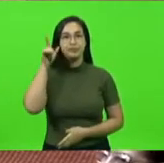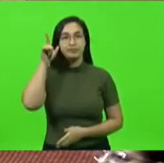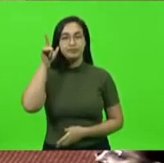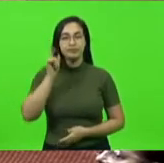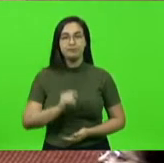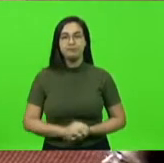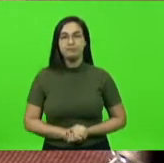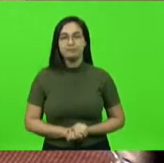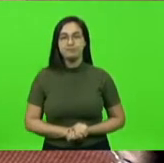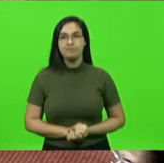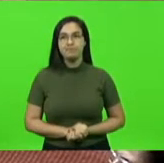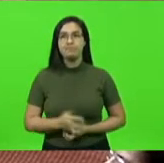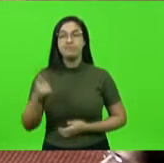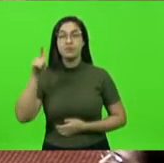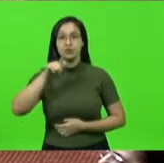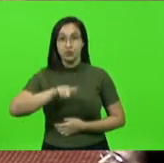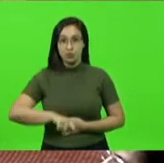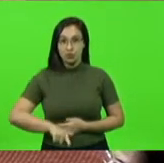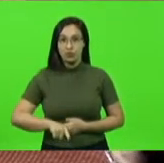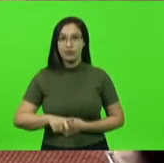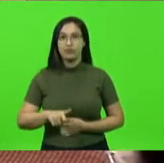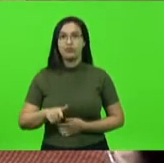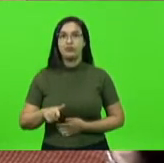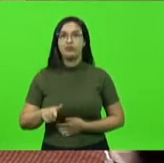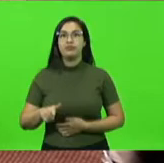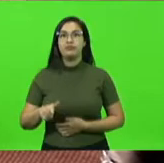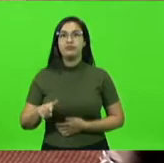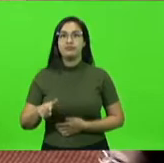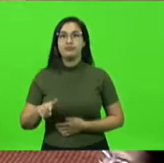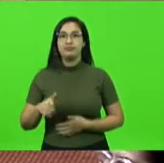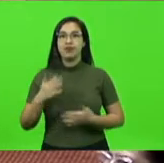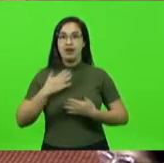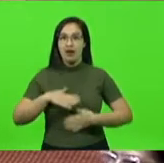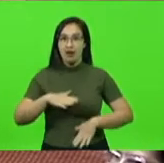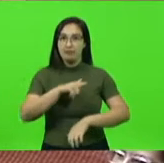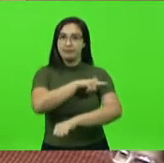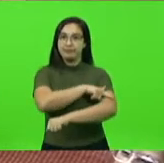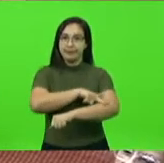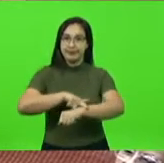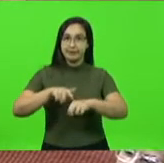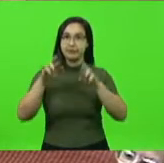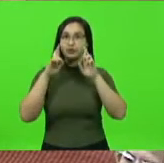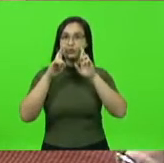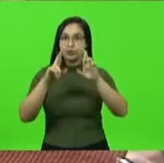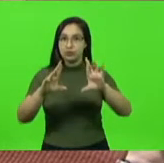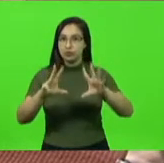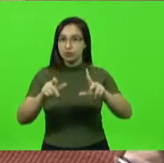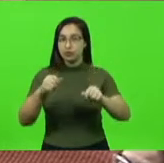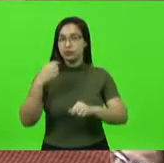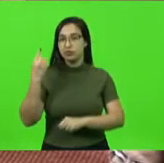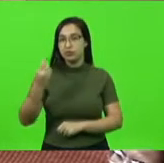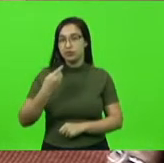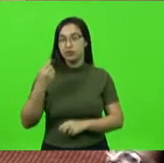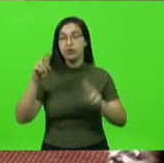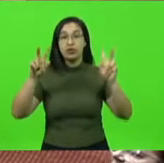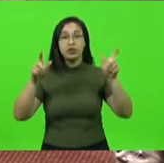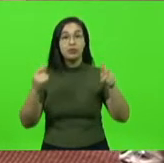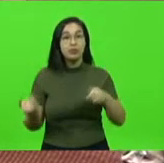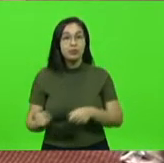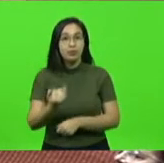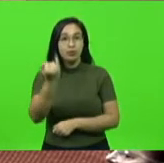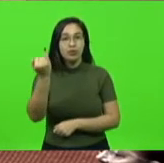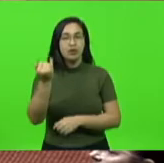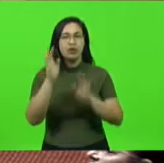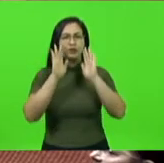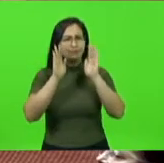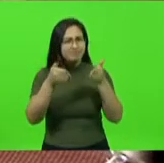nós trazermos novamente a sanidade aqui para o Parlamento, respeitando os colegas deputados, mas o tema é muito importante que nós possamos nos